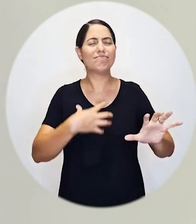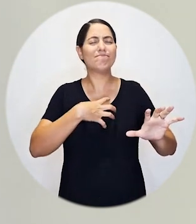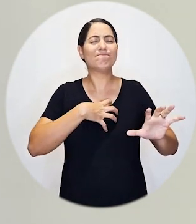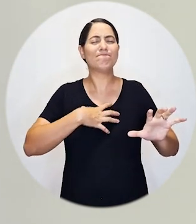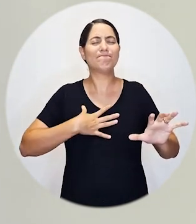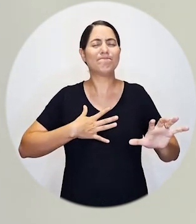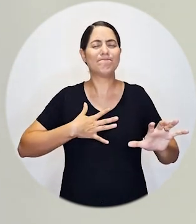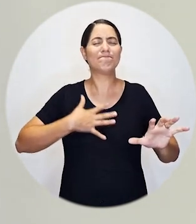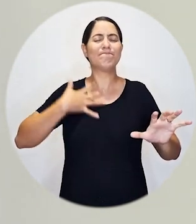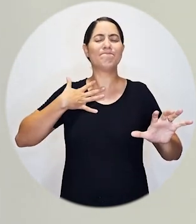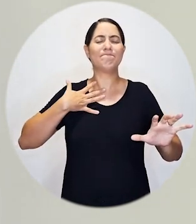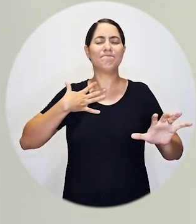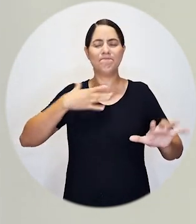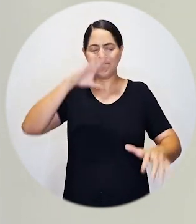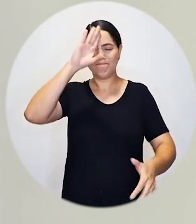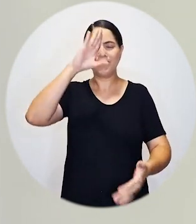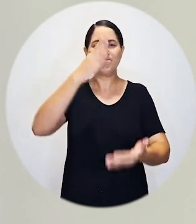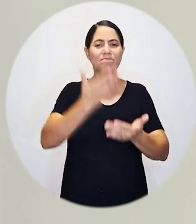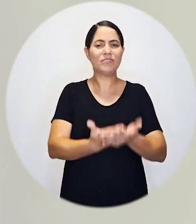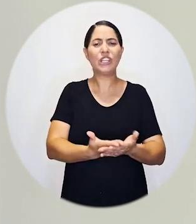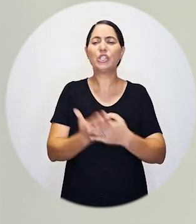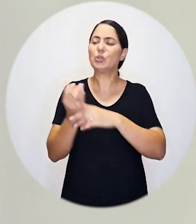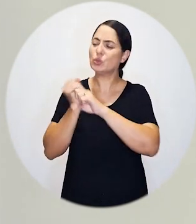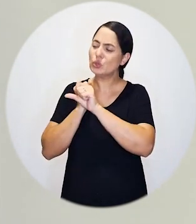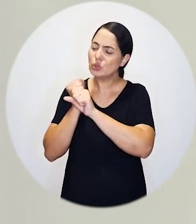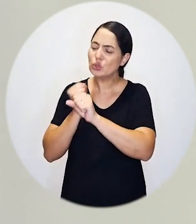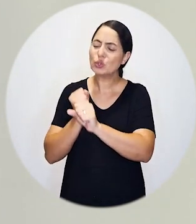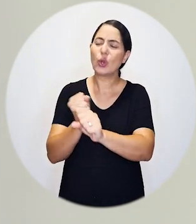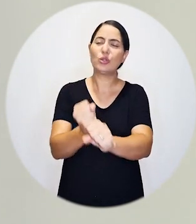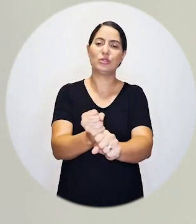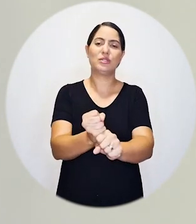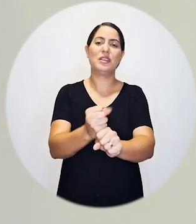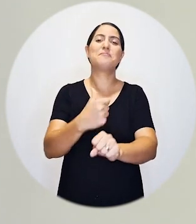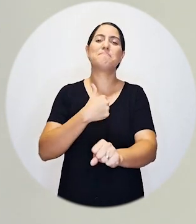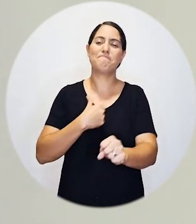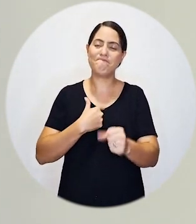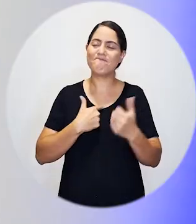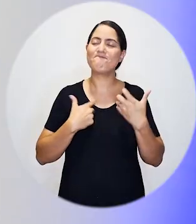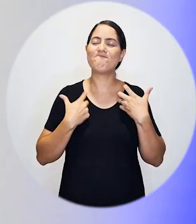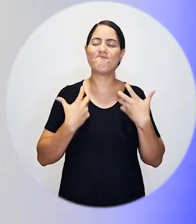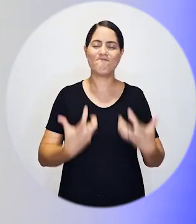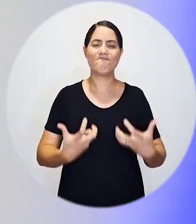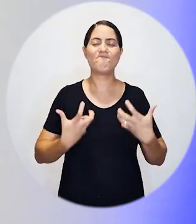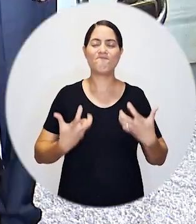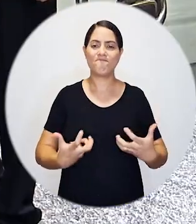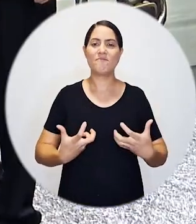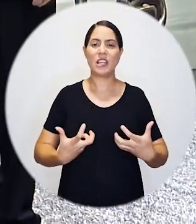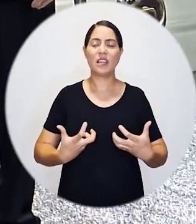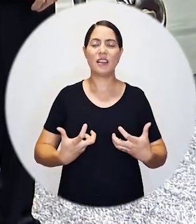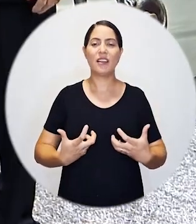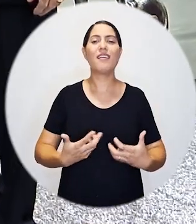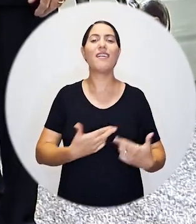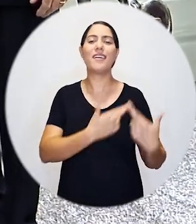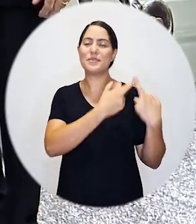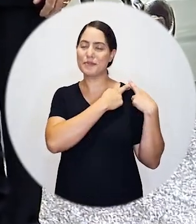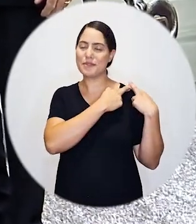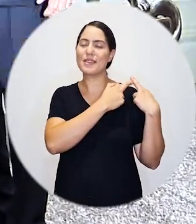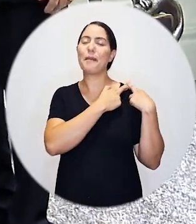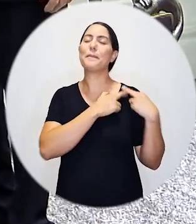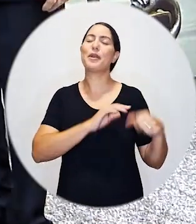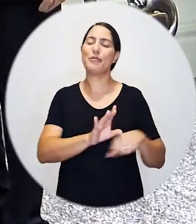de confiança que eu vou carregar em todos os anos que eu estiver aqui, todos. Eu conheço a minha